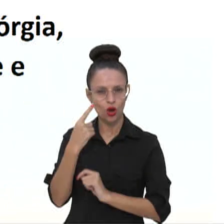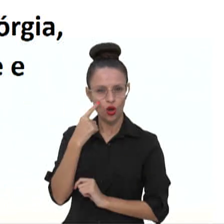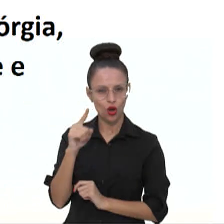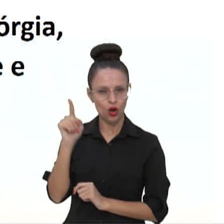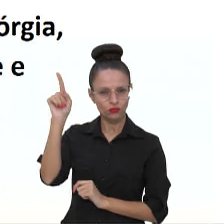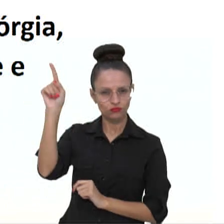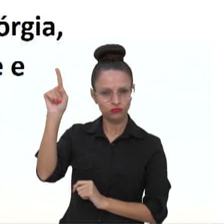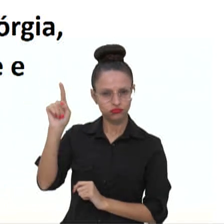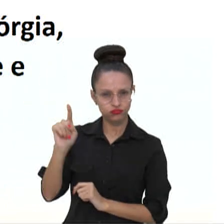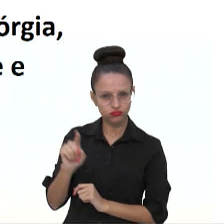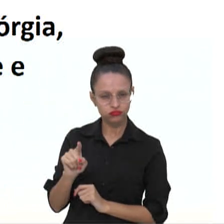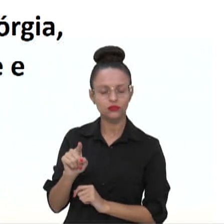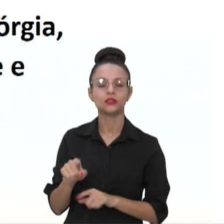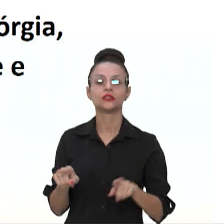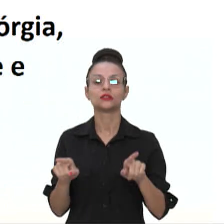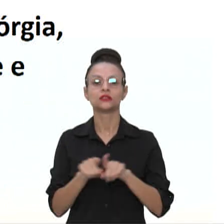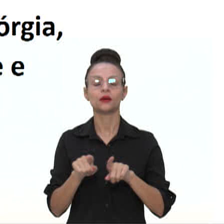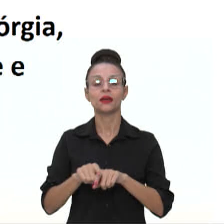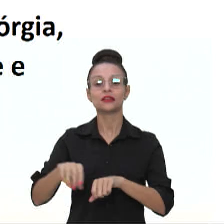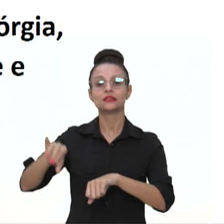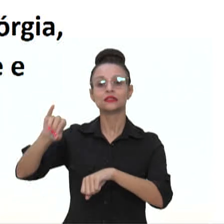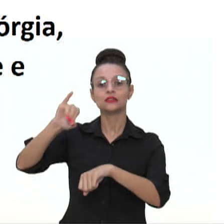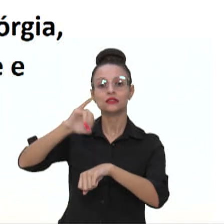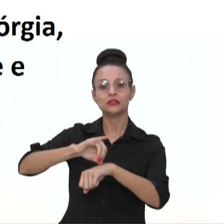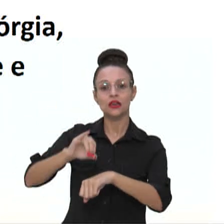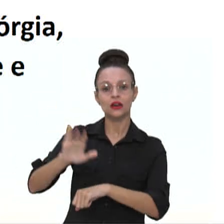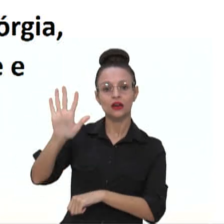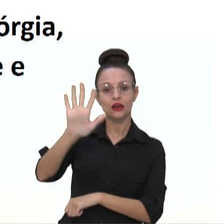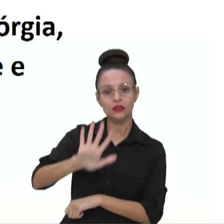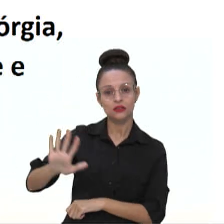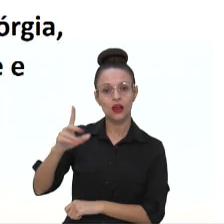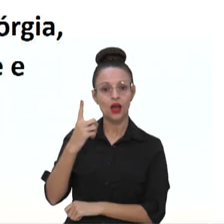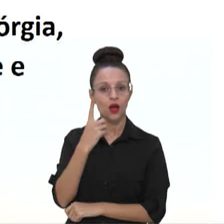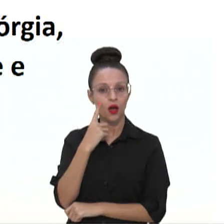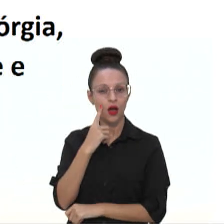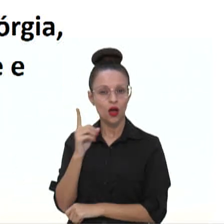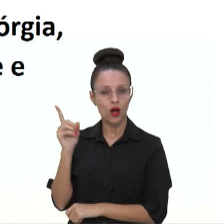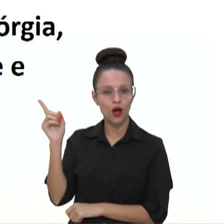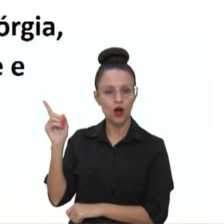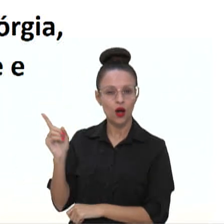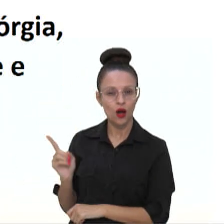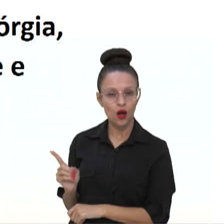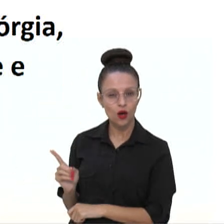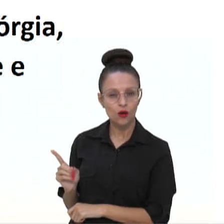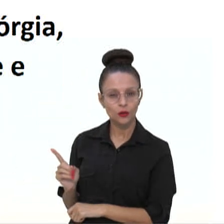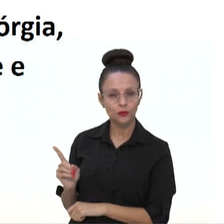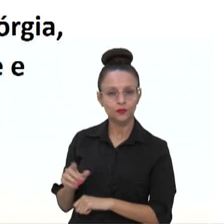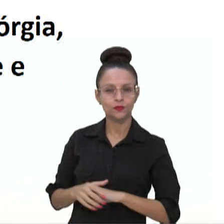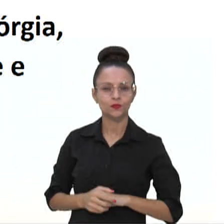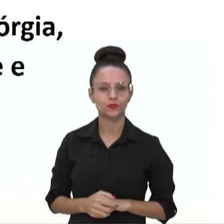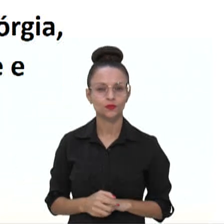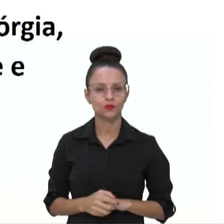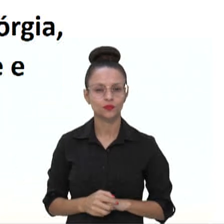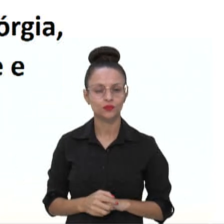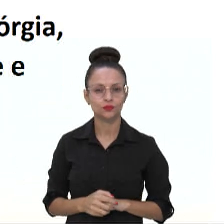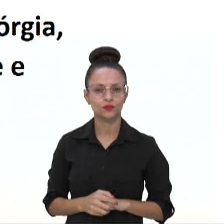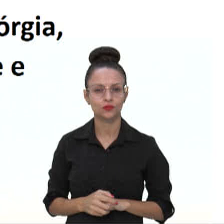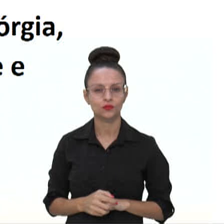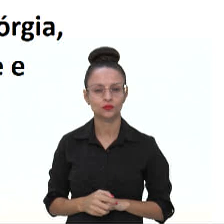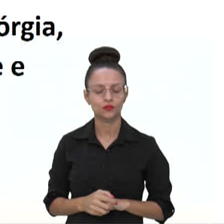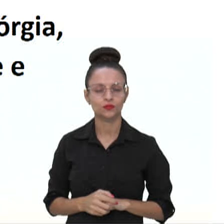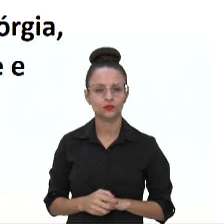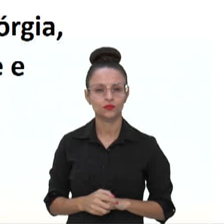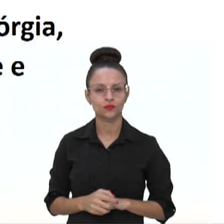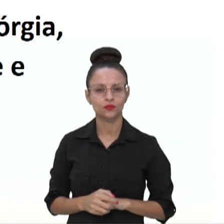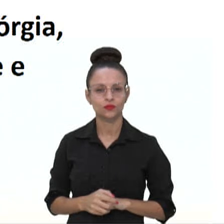consegue ver. As colônias centrais, com o nome de Pensilvânia, Delaware, New Jersey e Nova